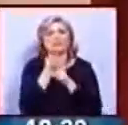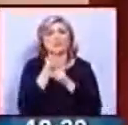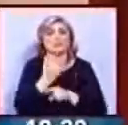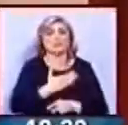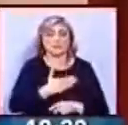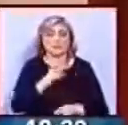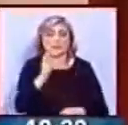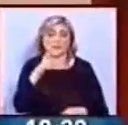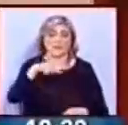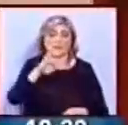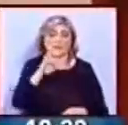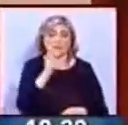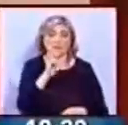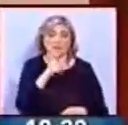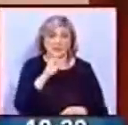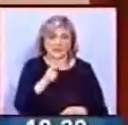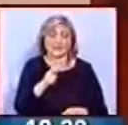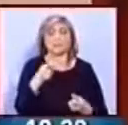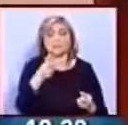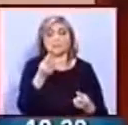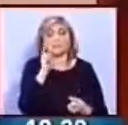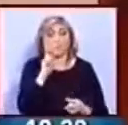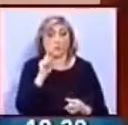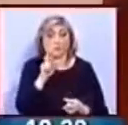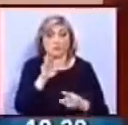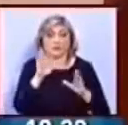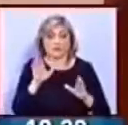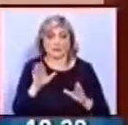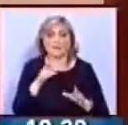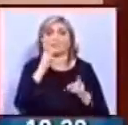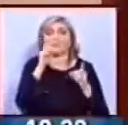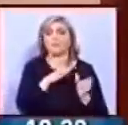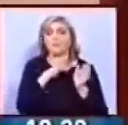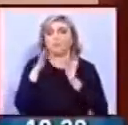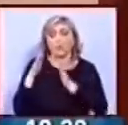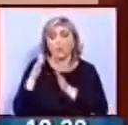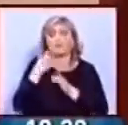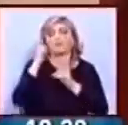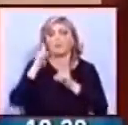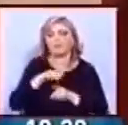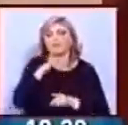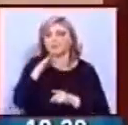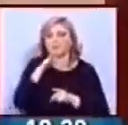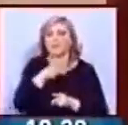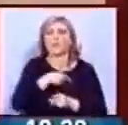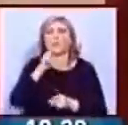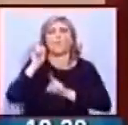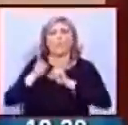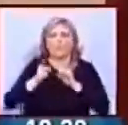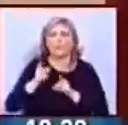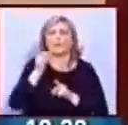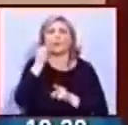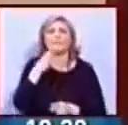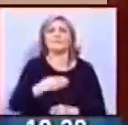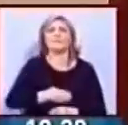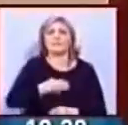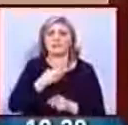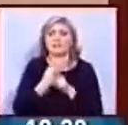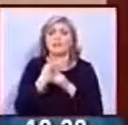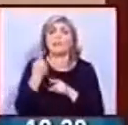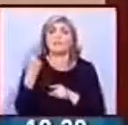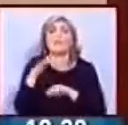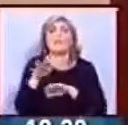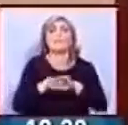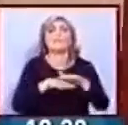enfarte, que é um aspecto importante. Por outro lado, estamos também a explicar-lhe o que é o enfarte, quais os sintomas e sobretudo o que é que se deve